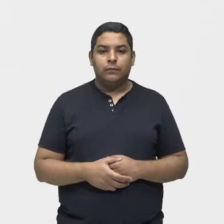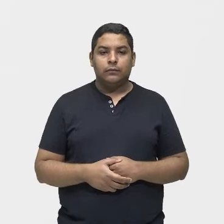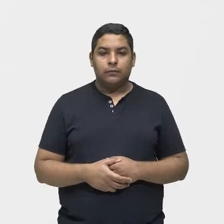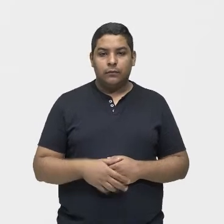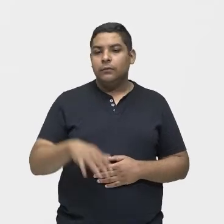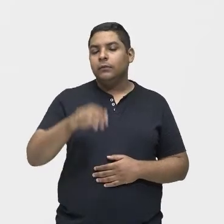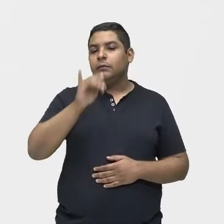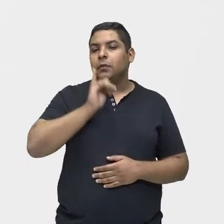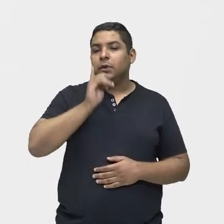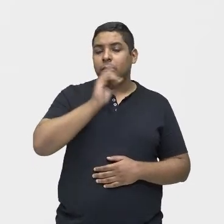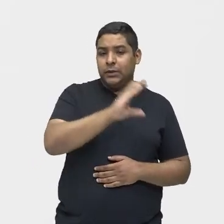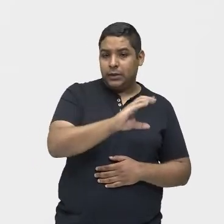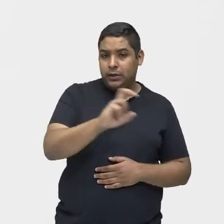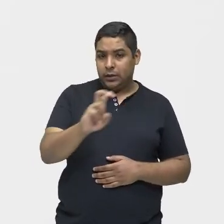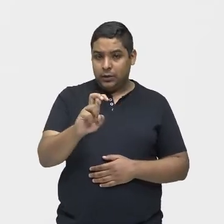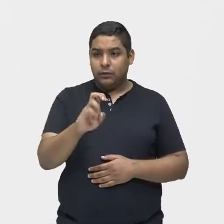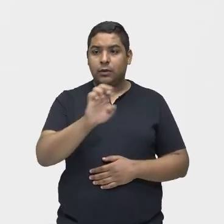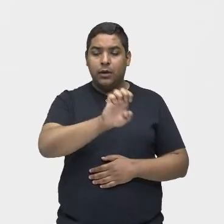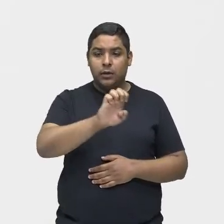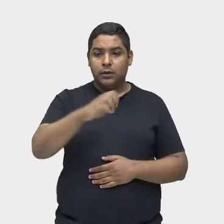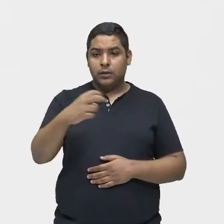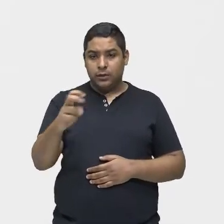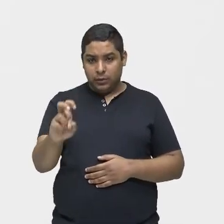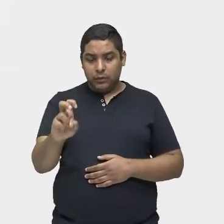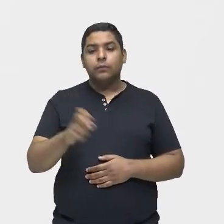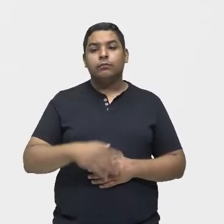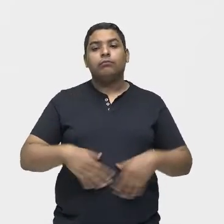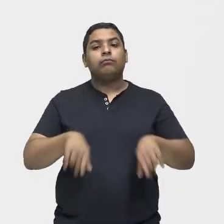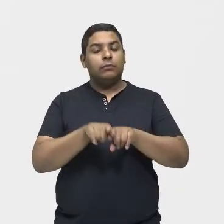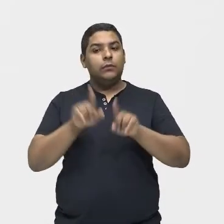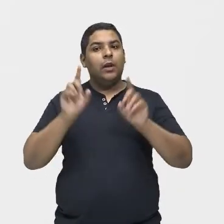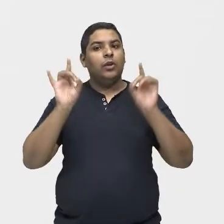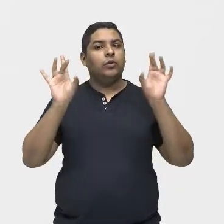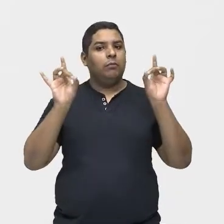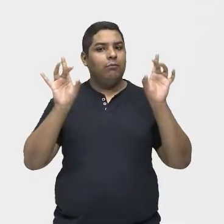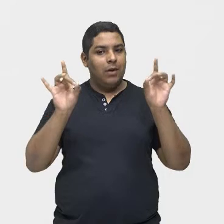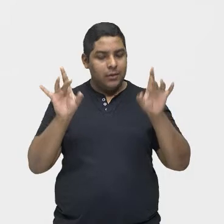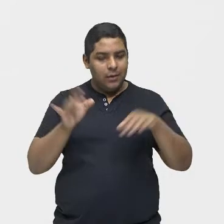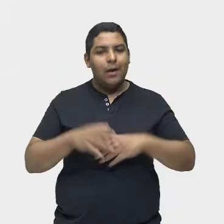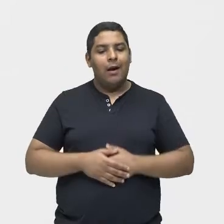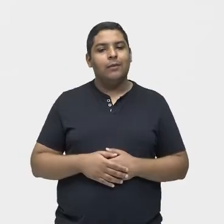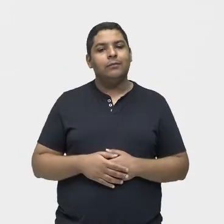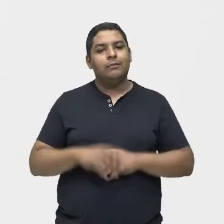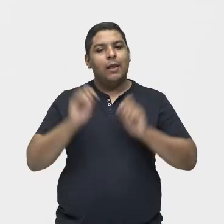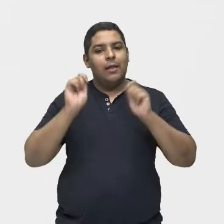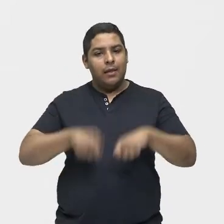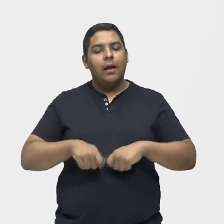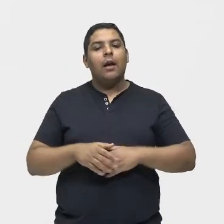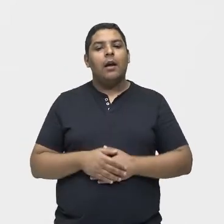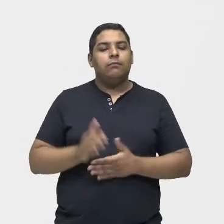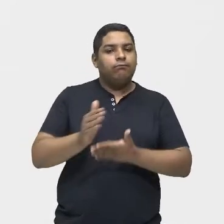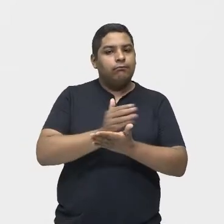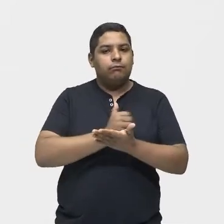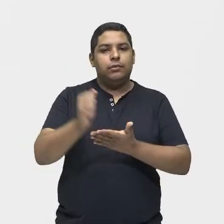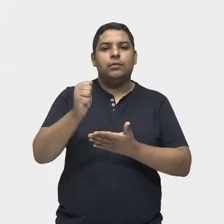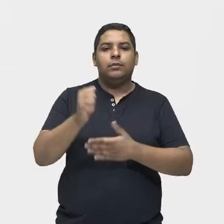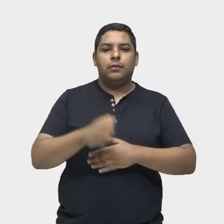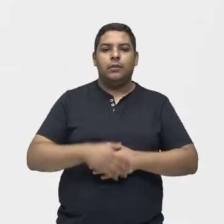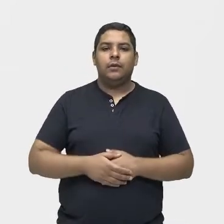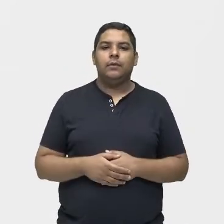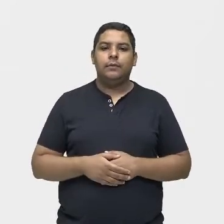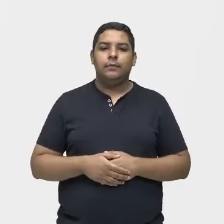de dama. Abertura de xadrez caracterizada pelo lance 1, D4, como vocês estão observando aí na imagem, né? Então o peão